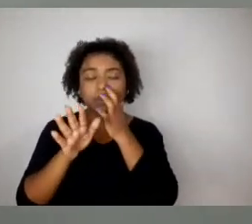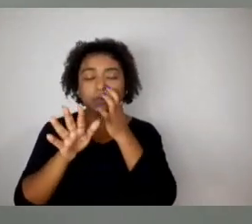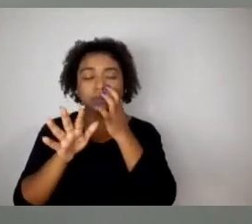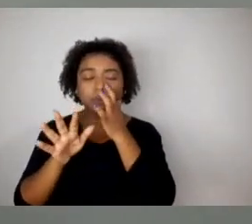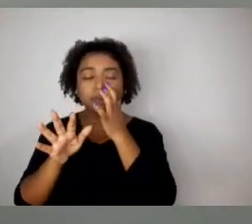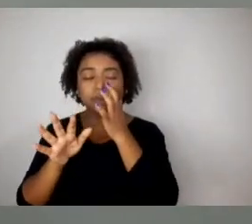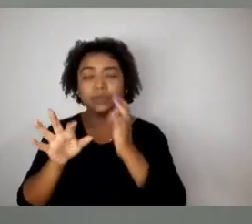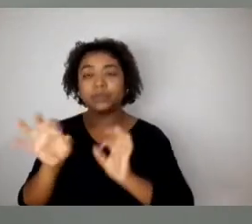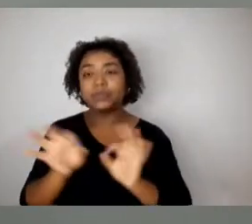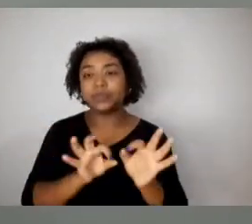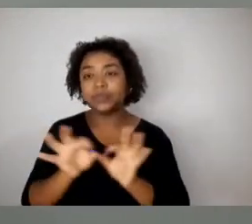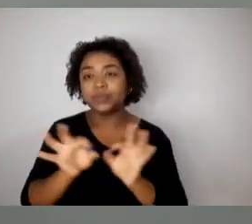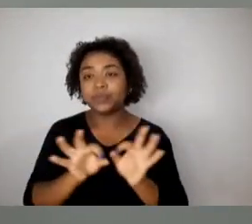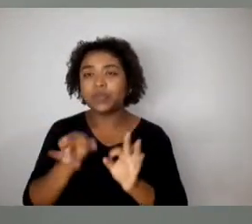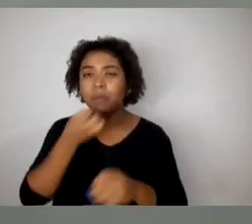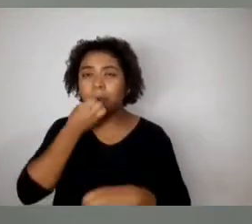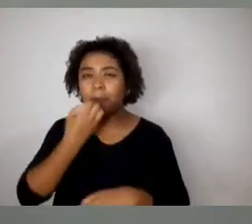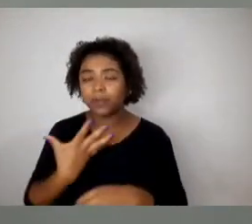e